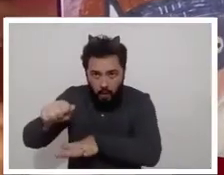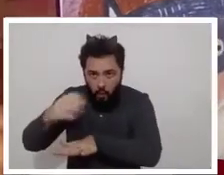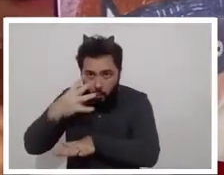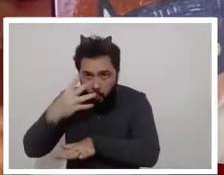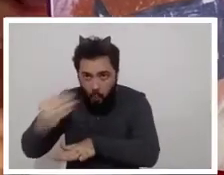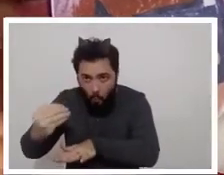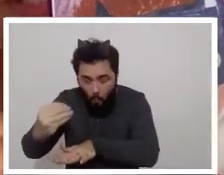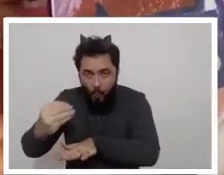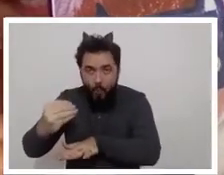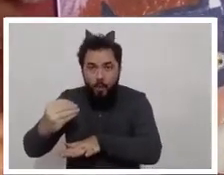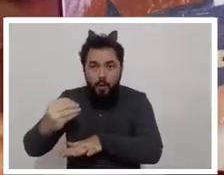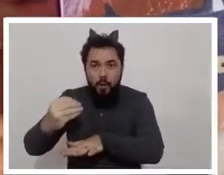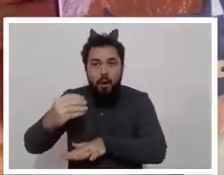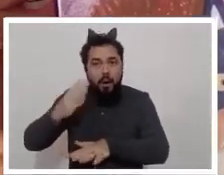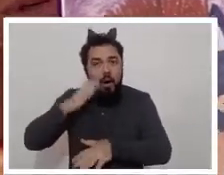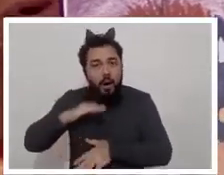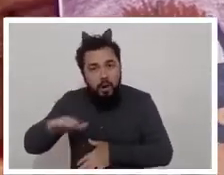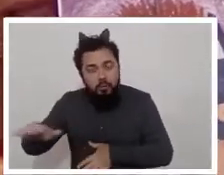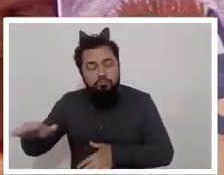e